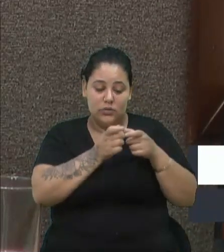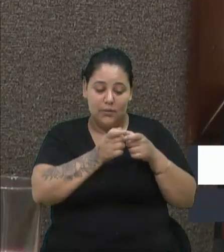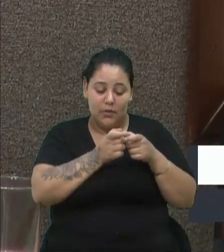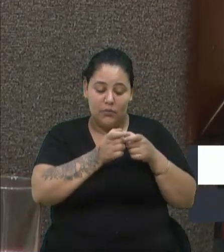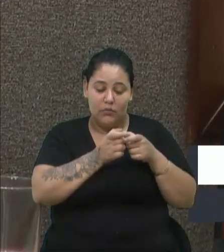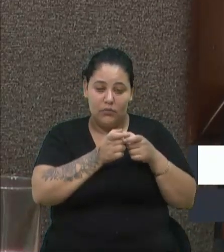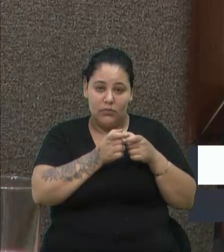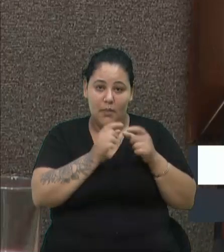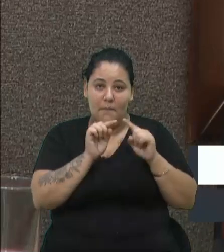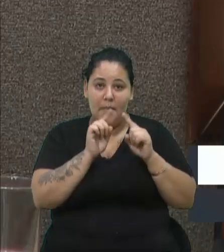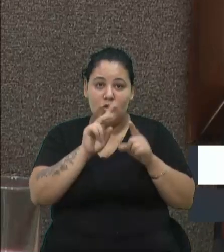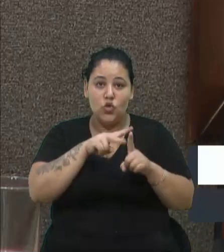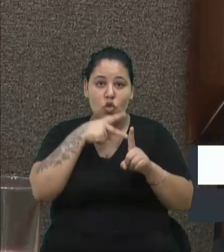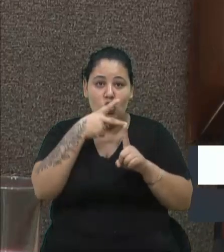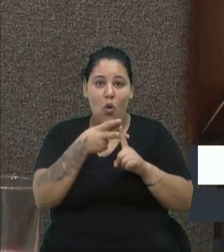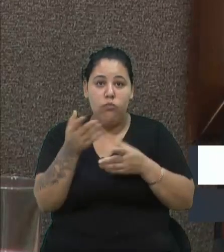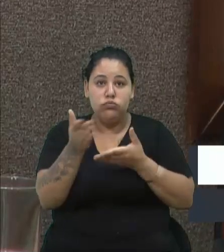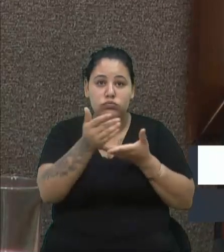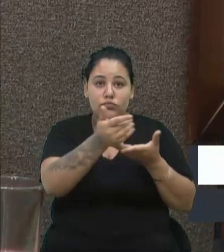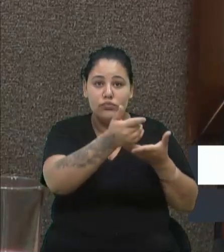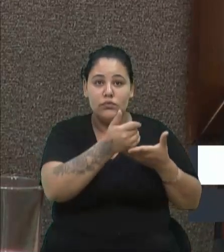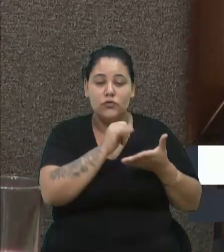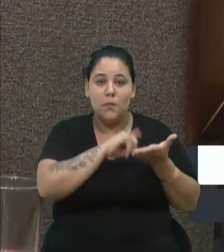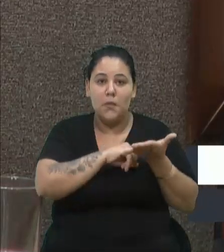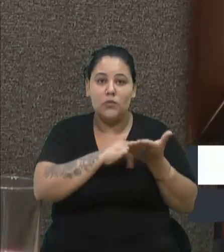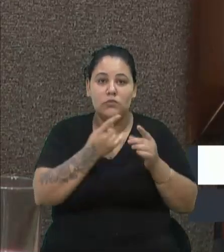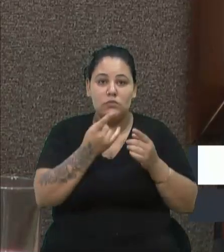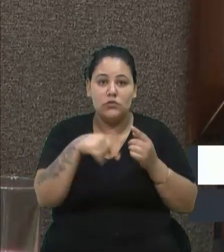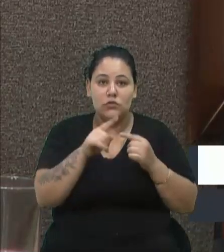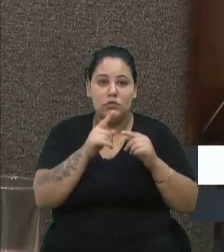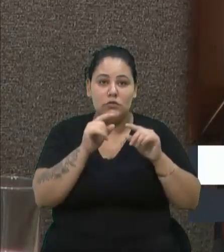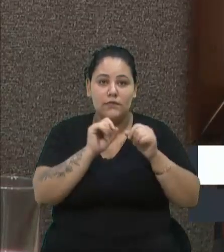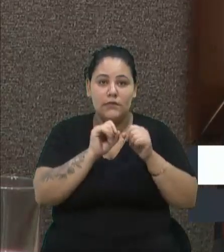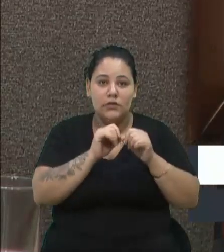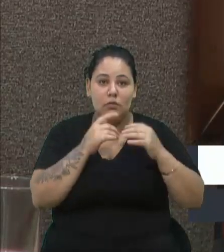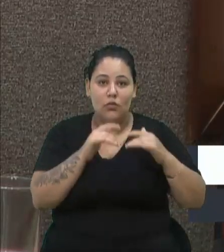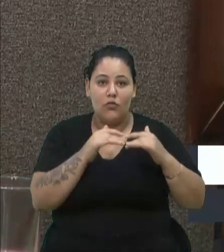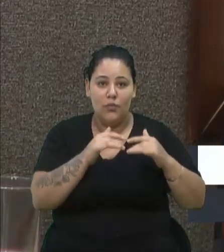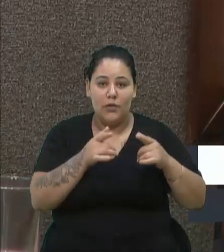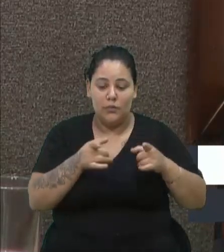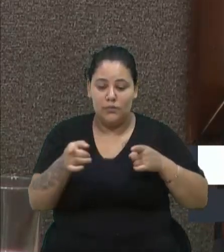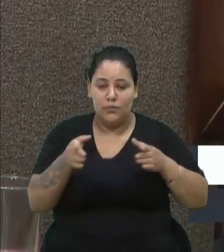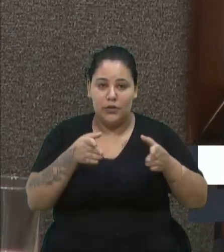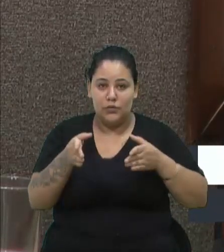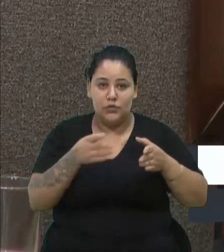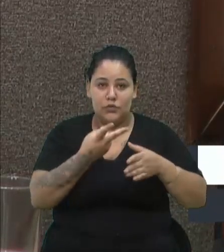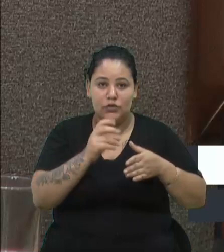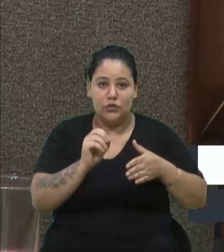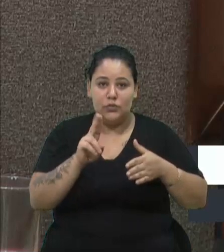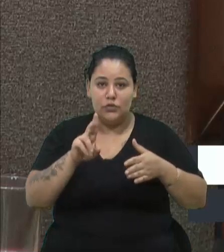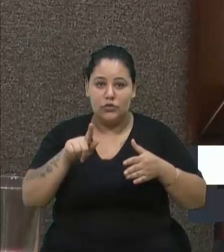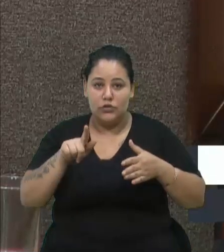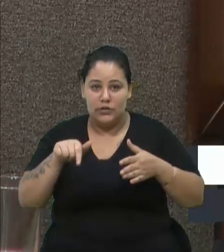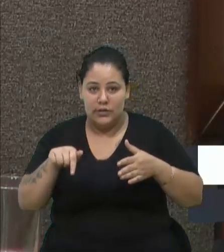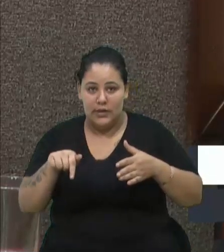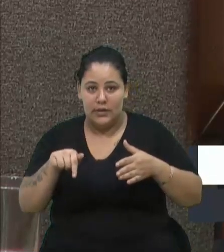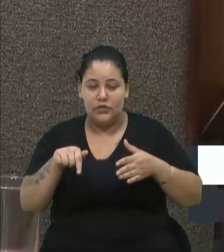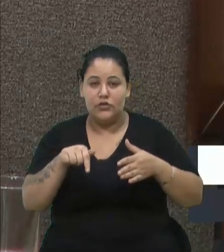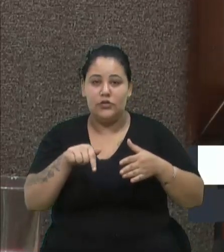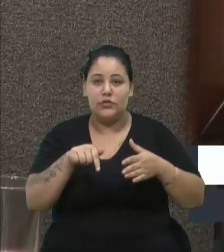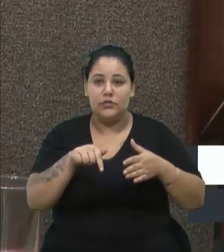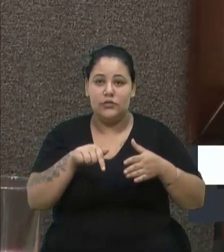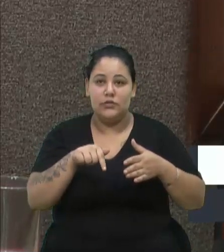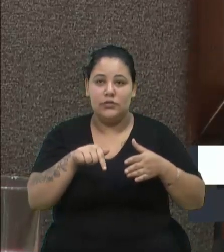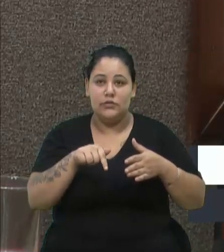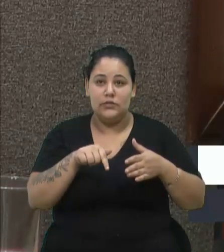arrecadação. No caso, muito mais, né? Então, nós fizemos um movimento naquele período, em 2017 ainda, através da Confederação Nacional dos Municípios,